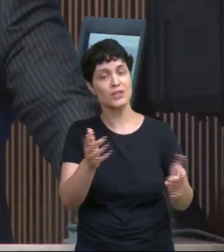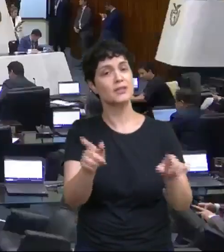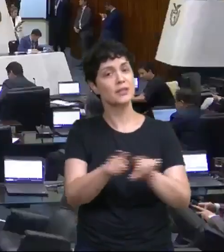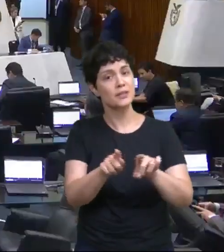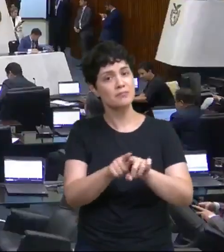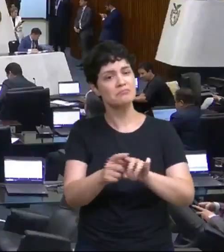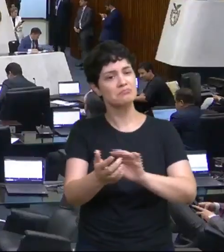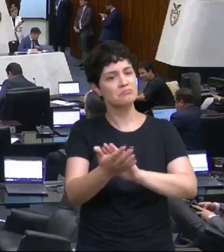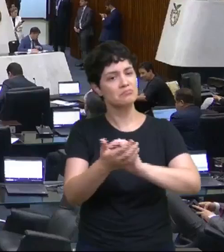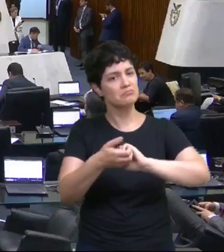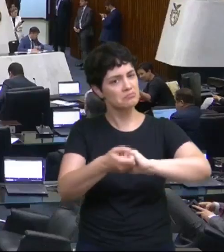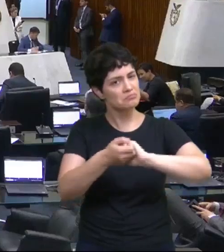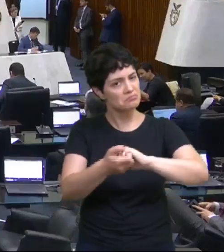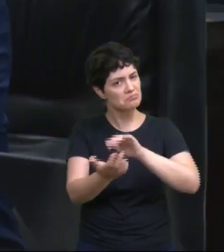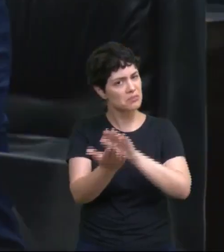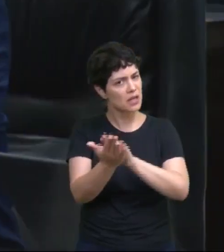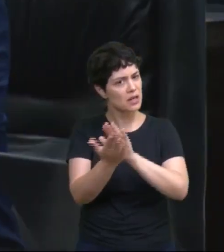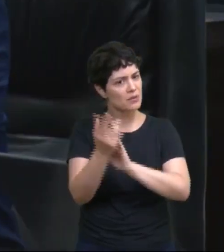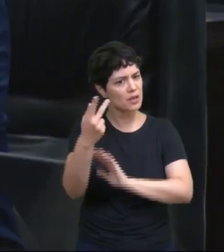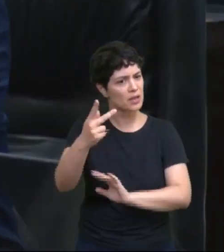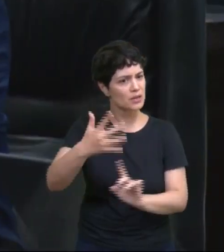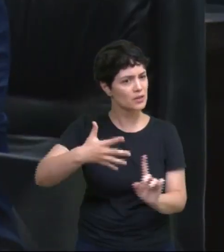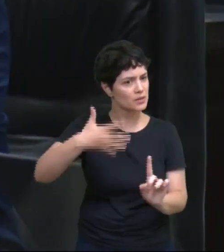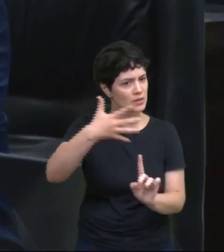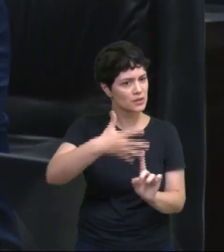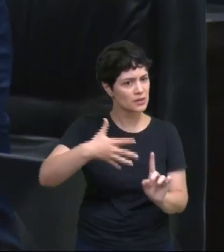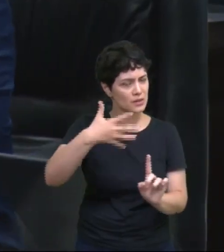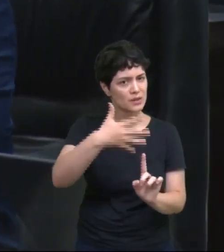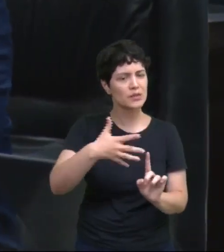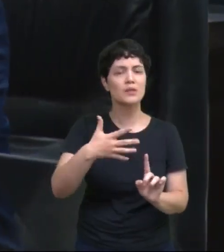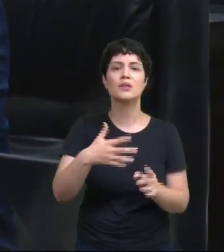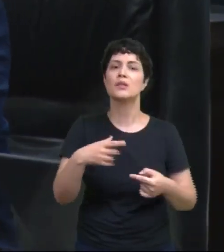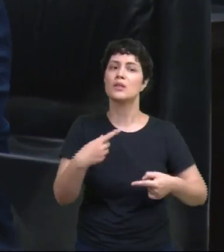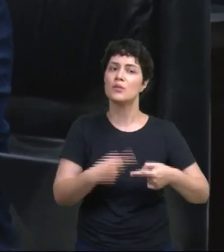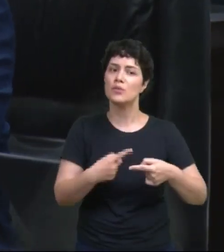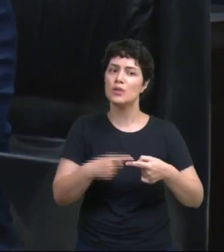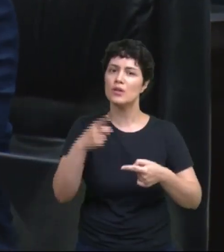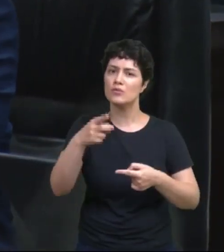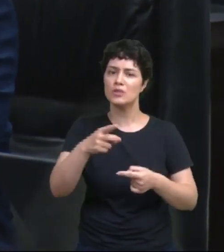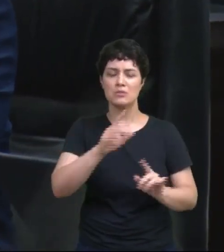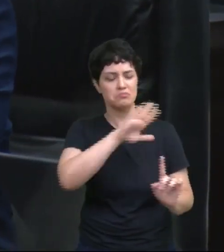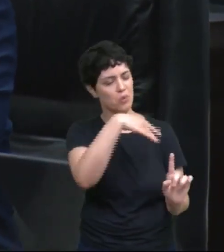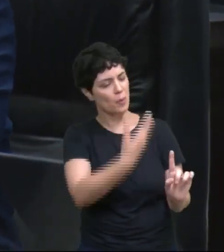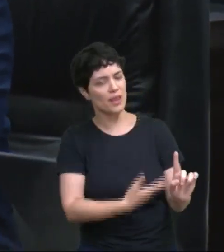parabéns pelo discurso, porque a homenagem feita a teu pai